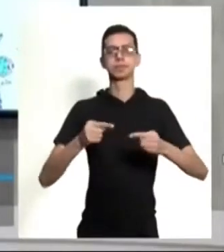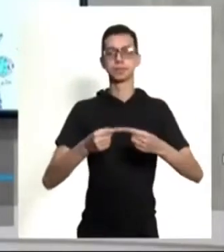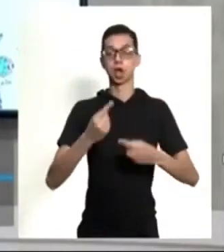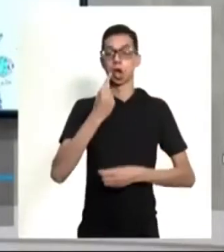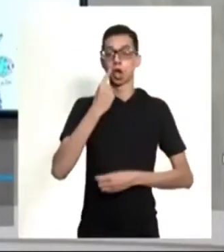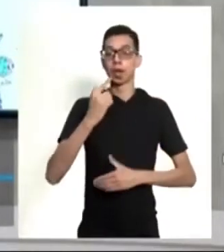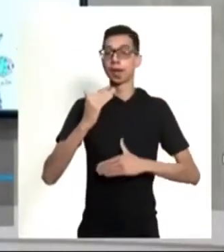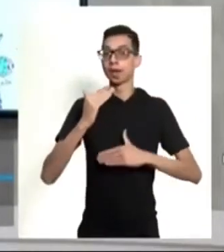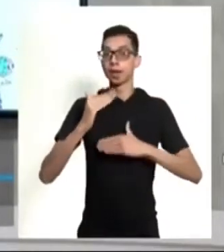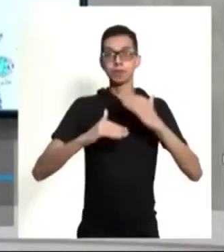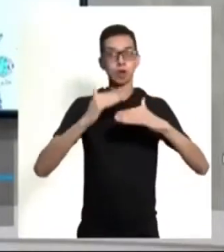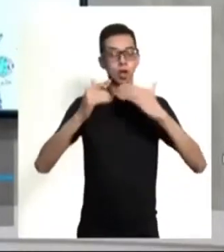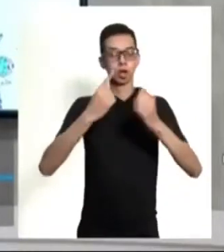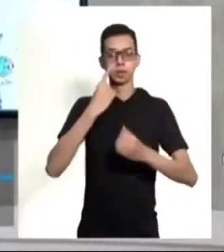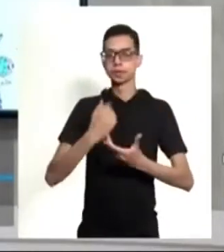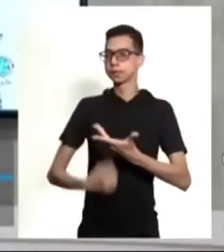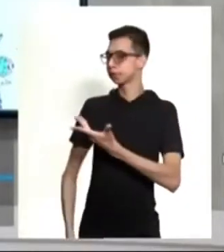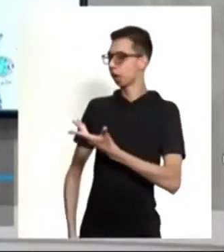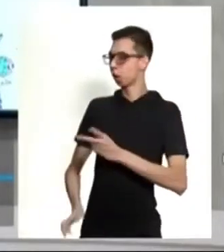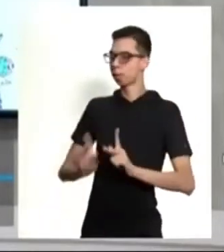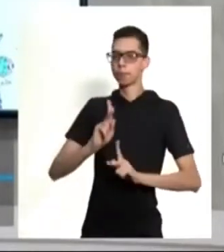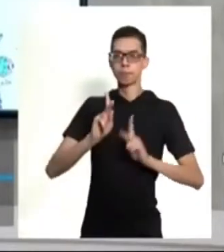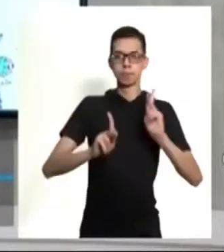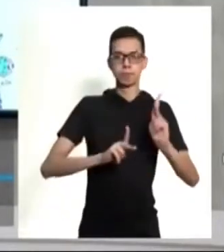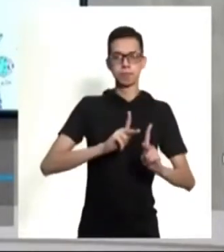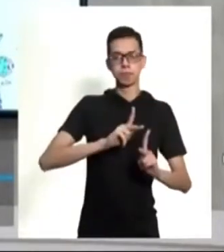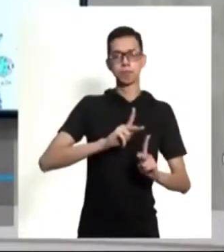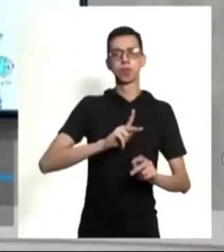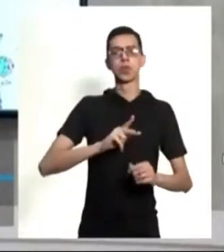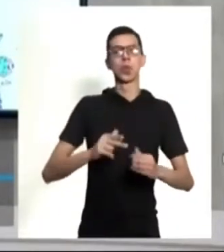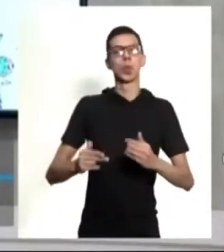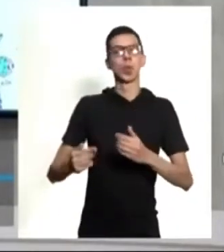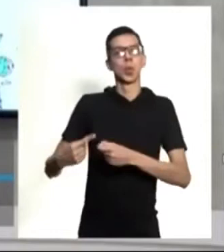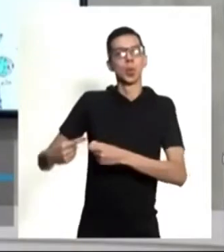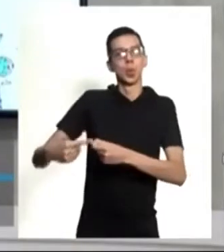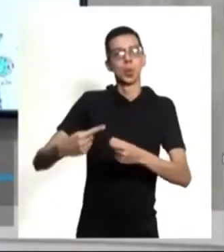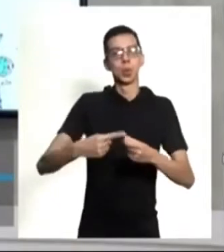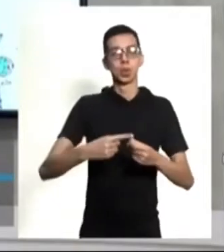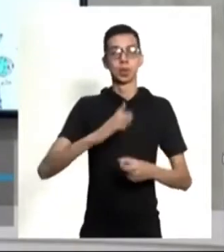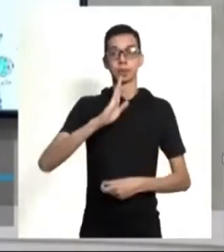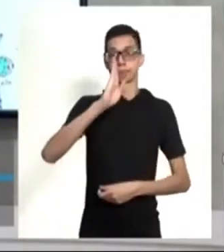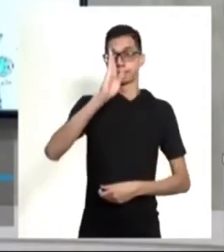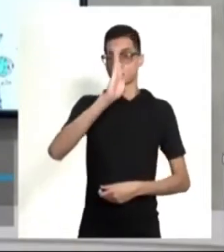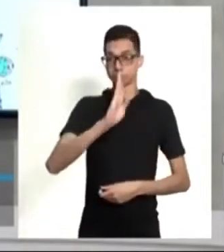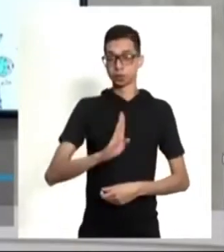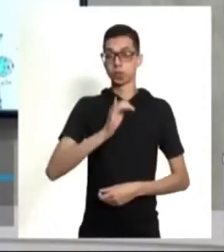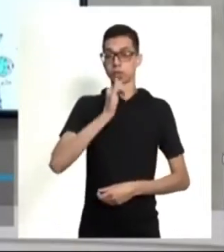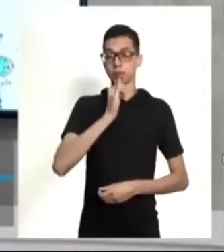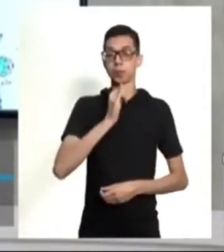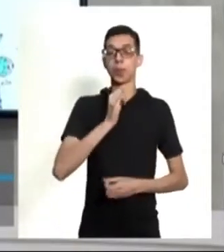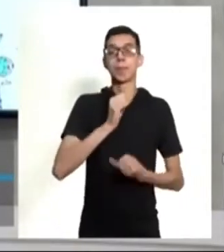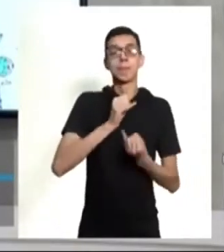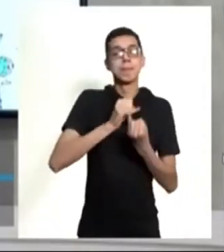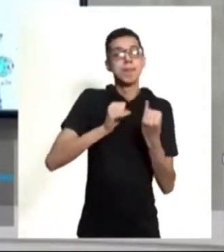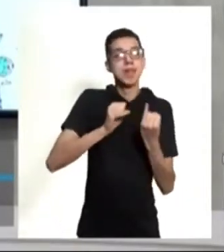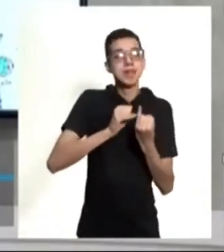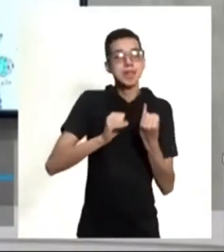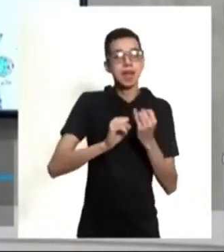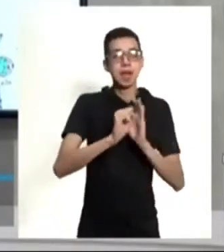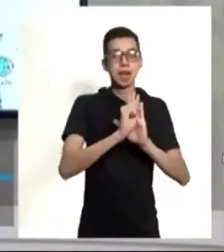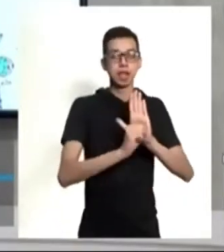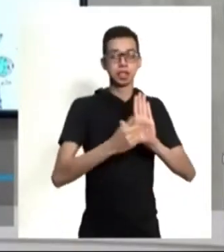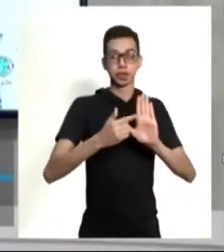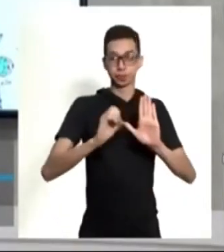do Brasil. Enquanto na primeira metade do século XX, o Brasil é notadamente